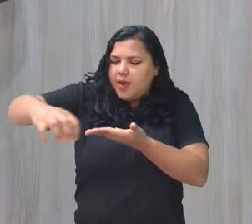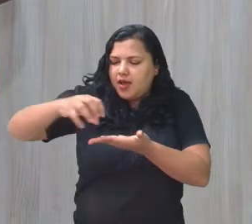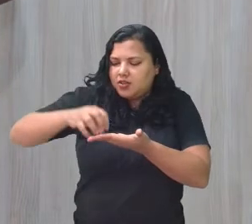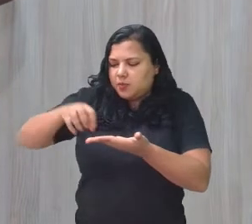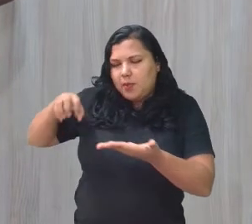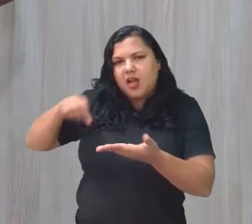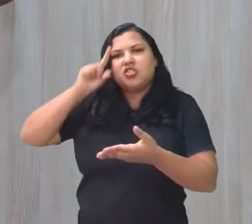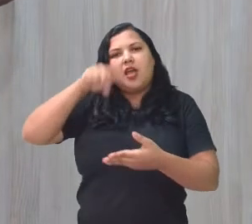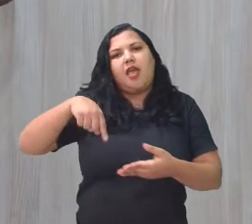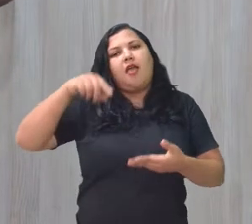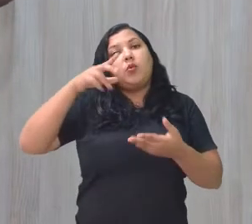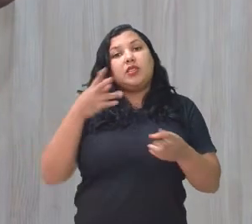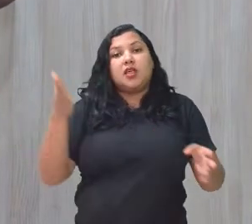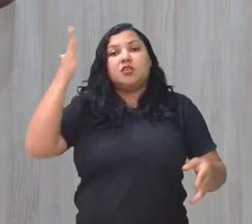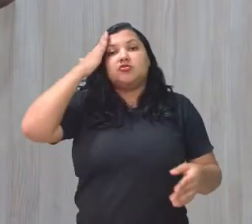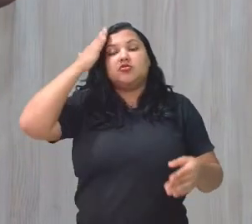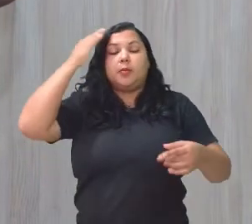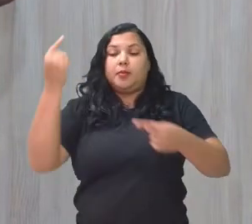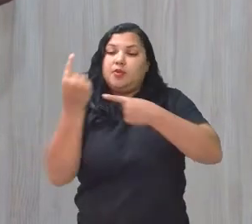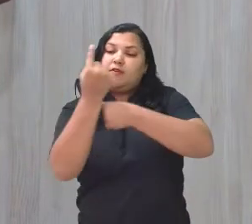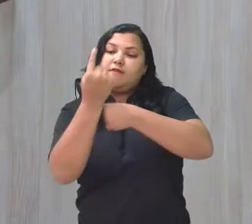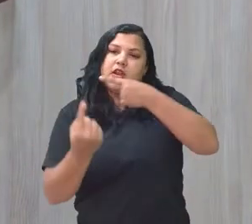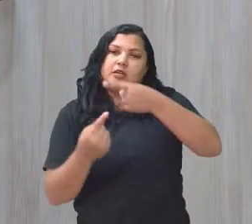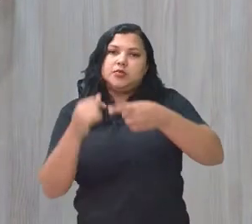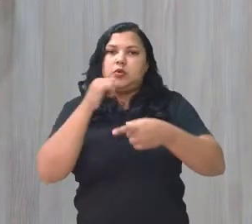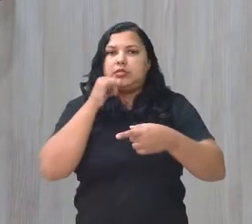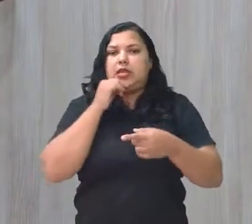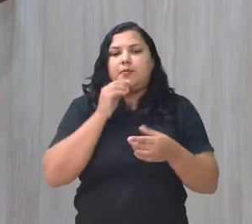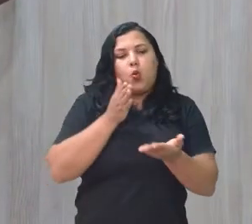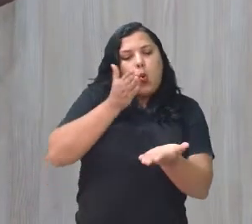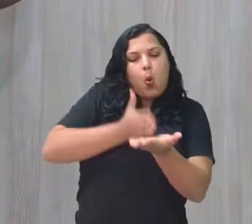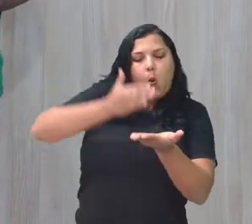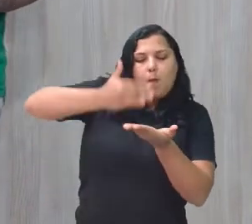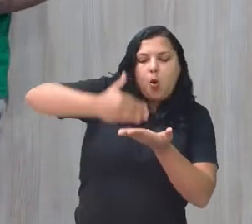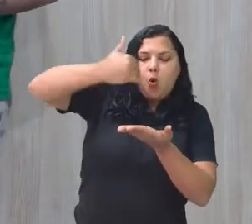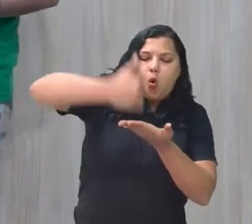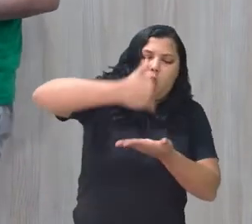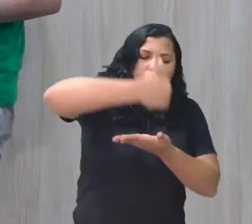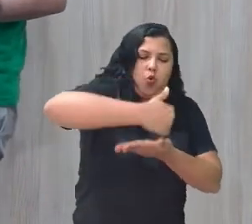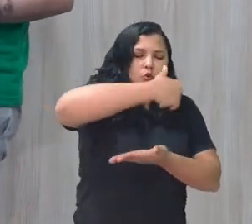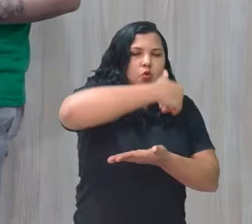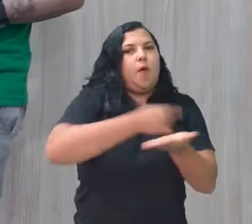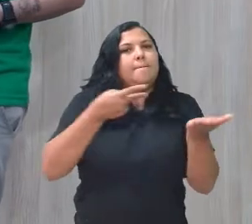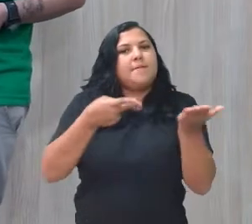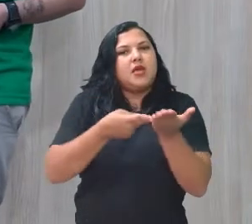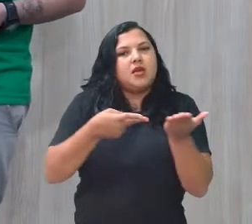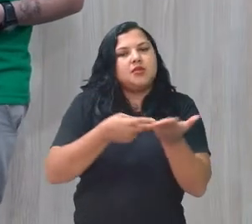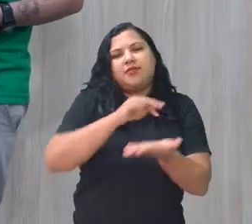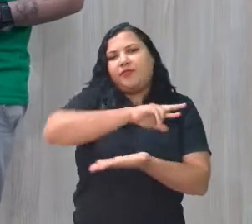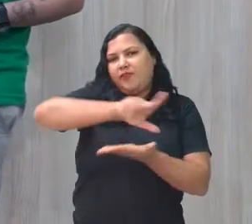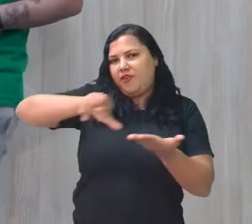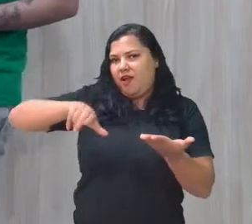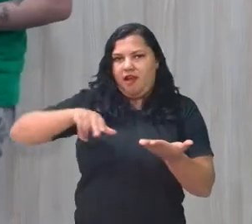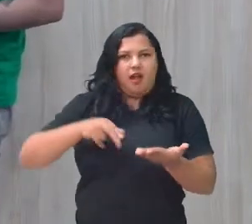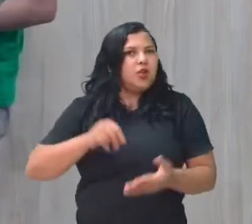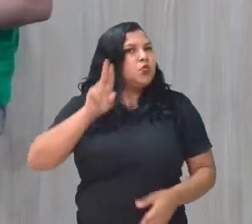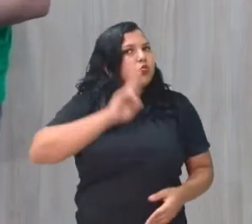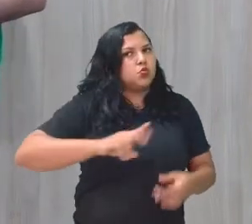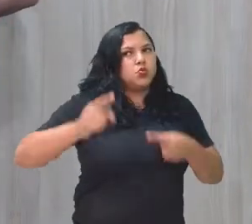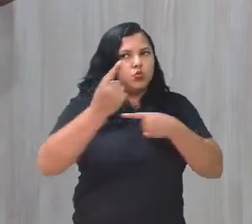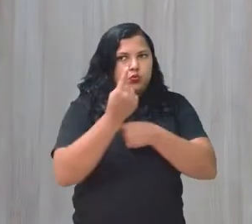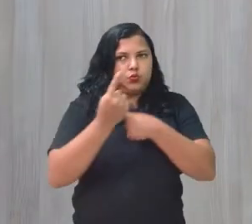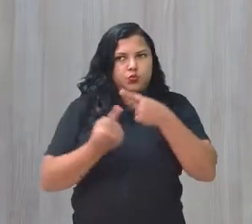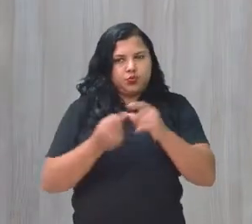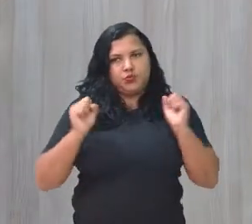fração que você teve. Ó, pedaço do bolo, pedaço do chocolate, pedaço da pizza, sempre funciona dessa forma aí,